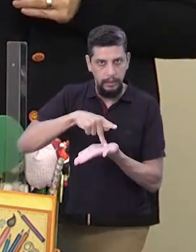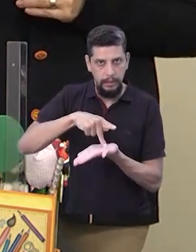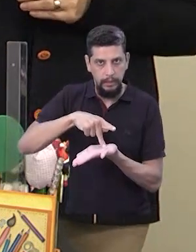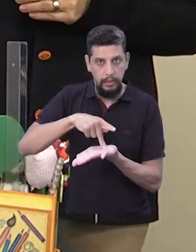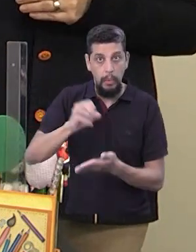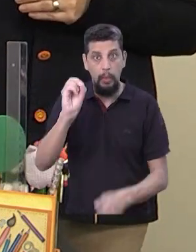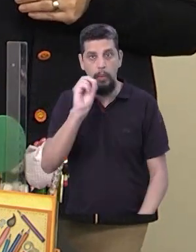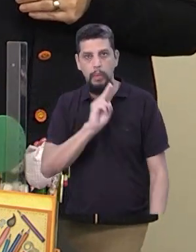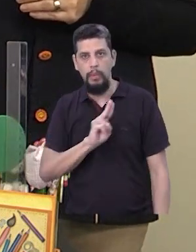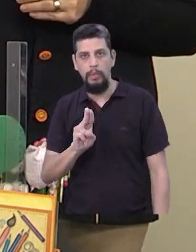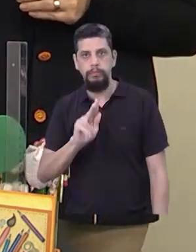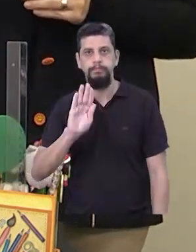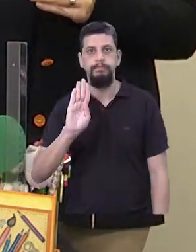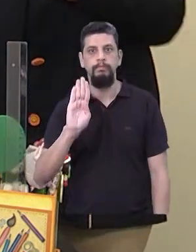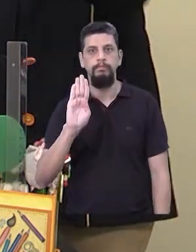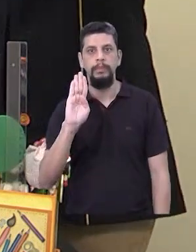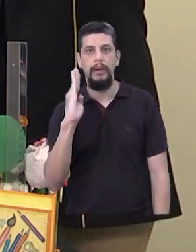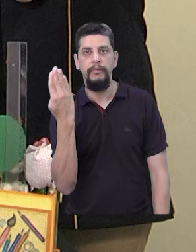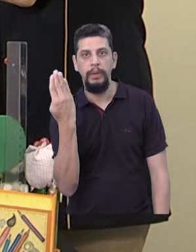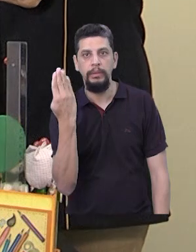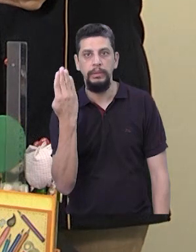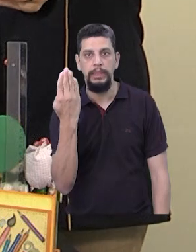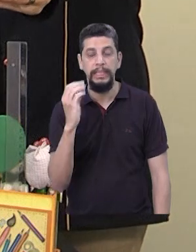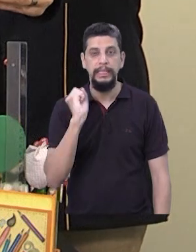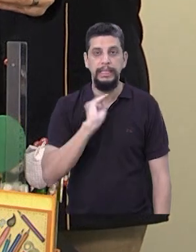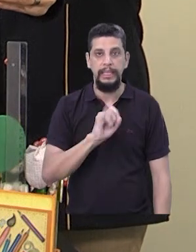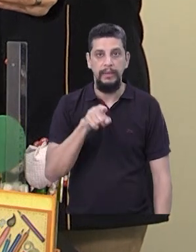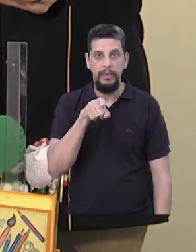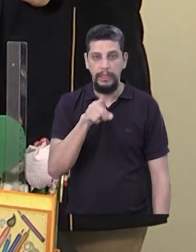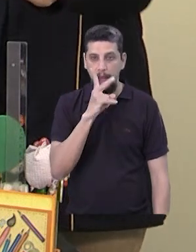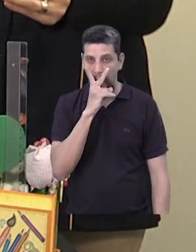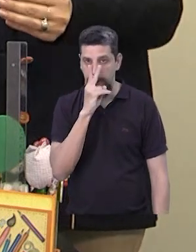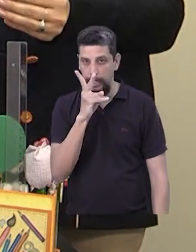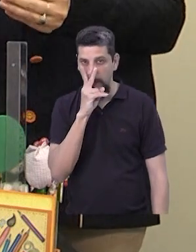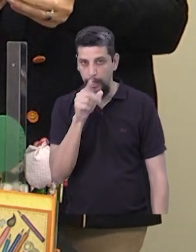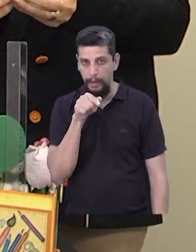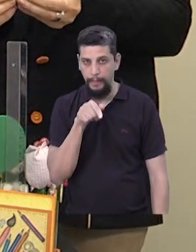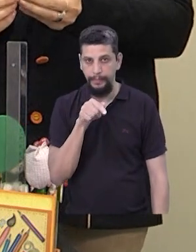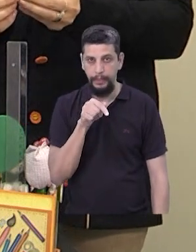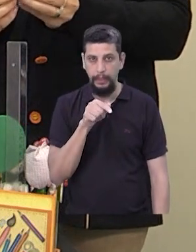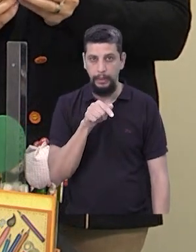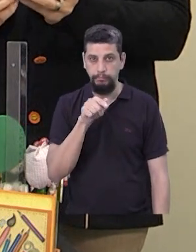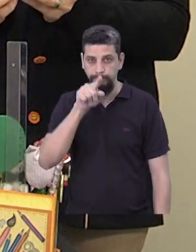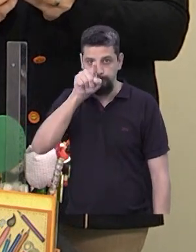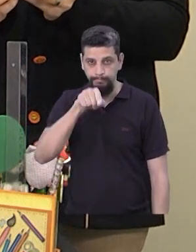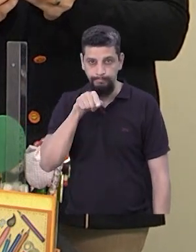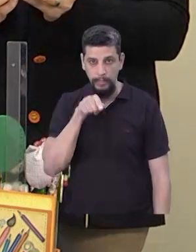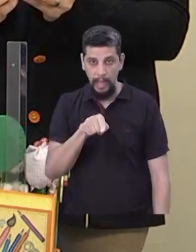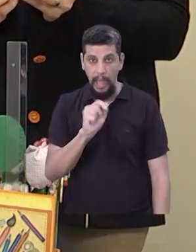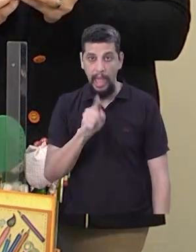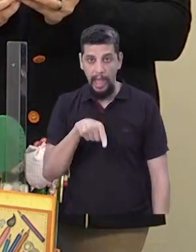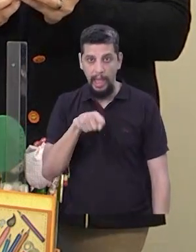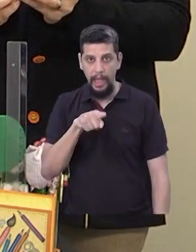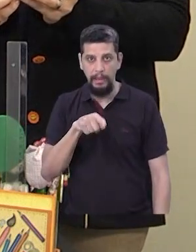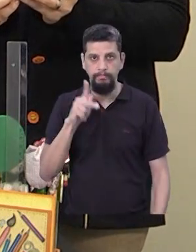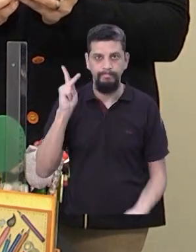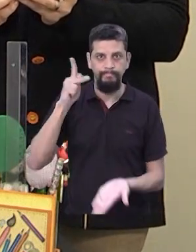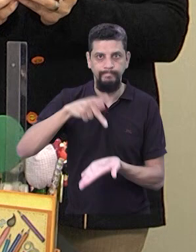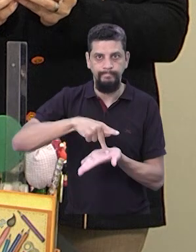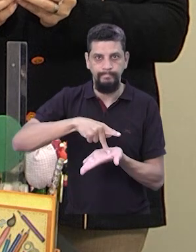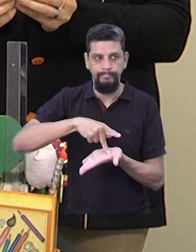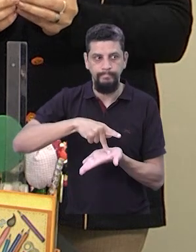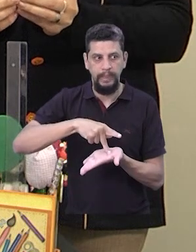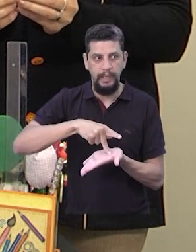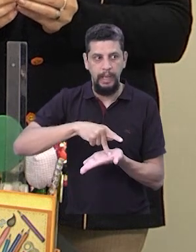verdadeiro ou falso. Então, se você achar que aquela afirmação é